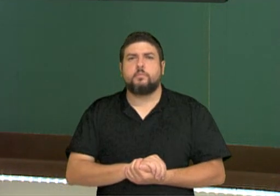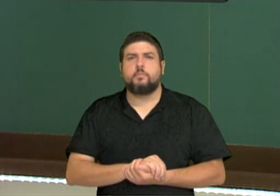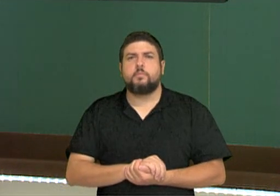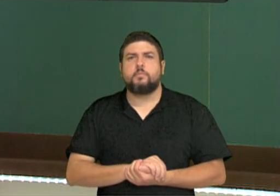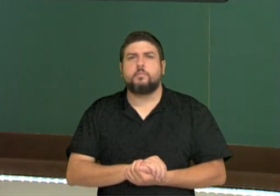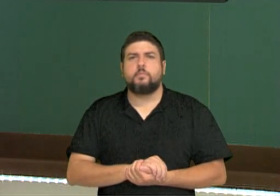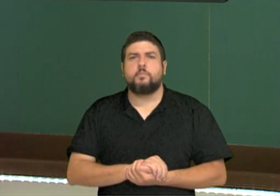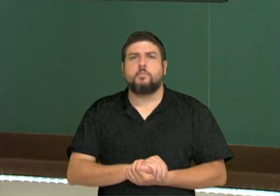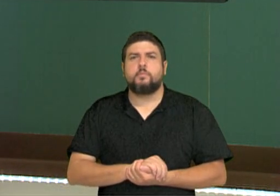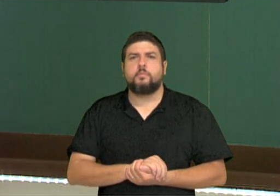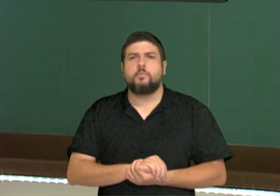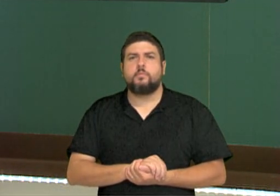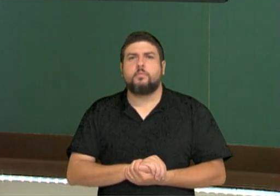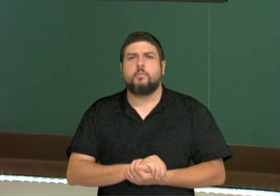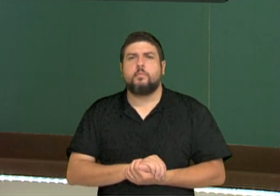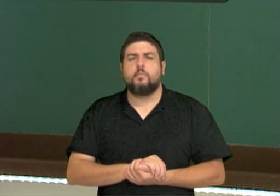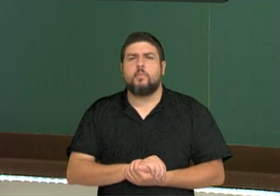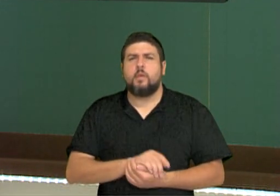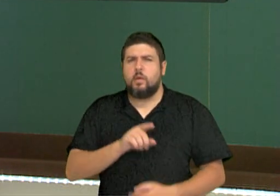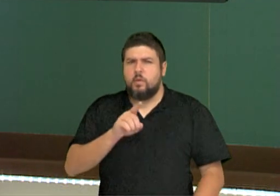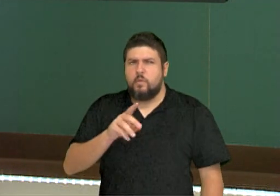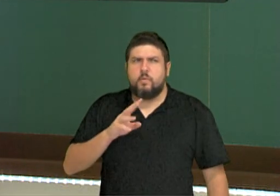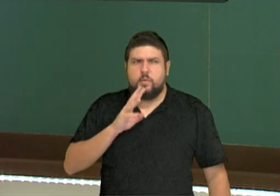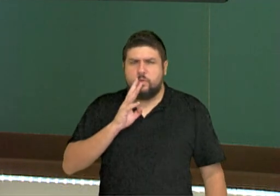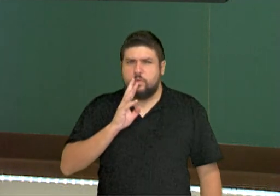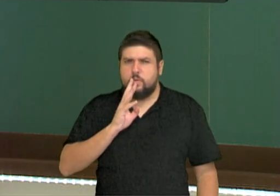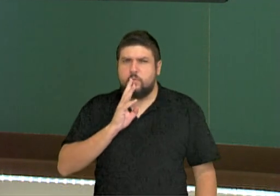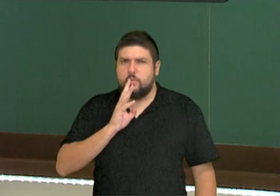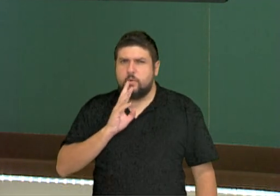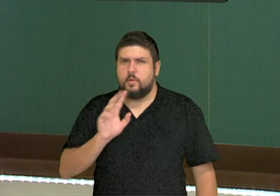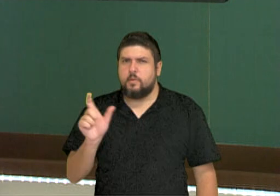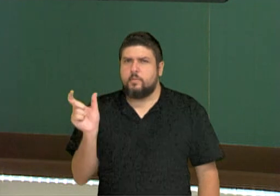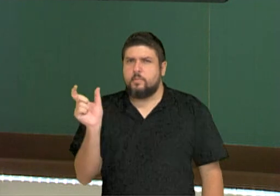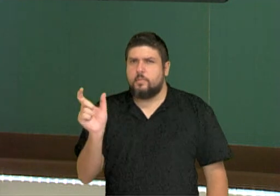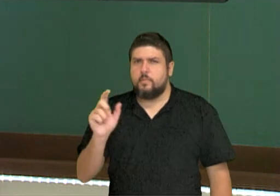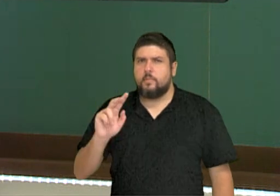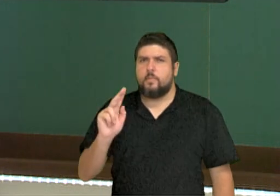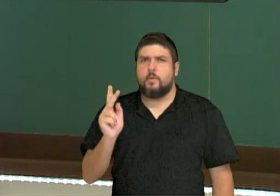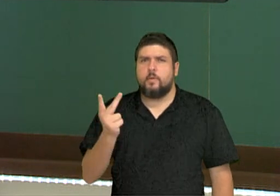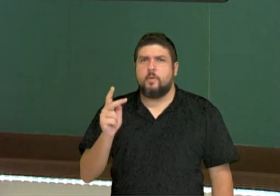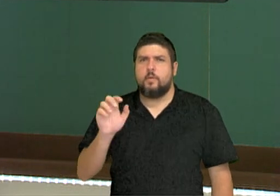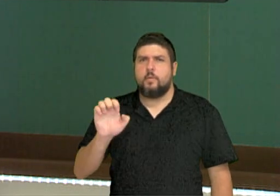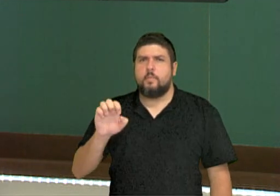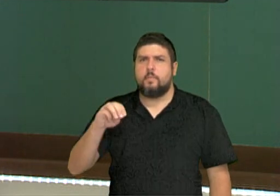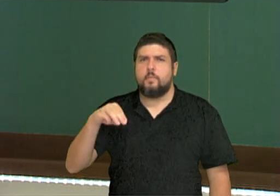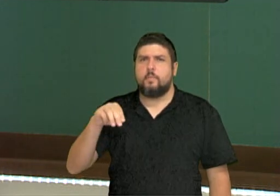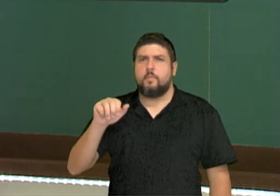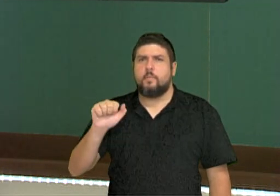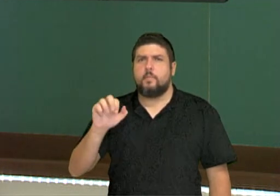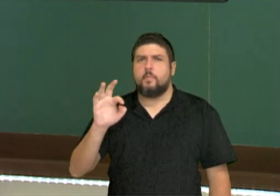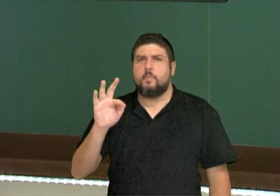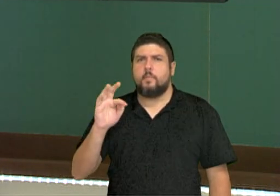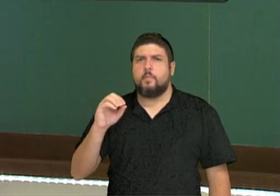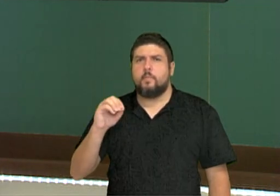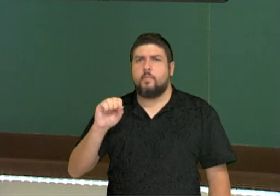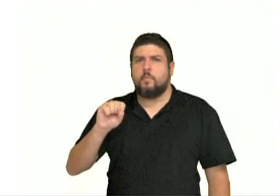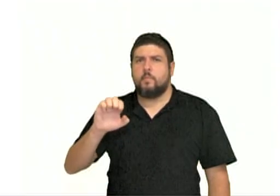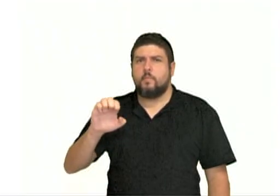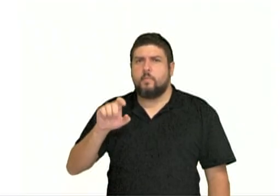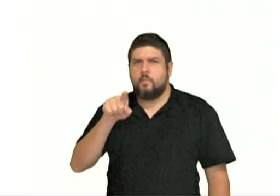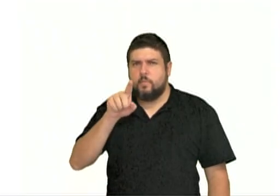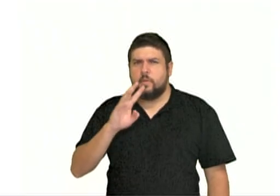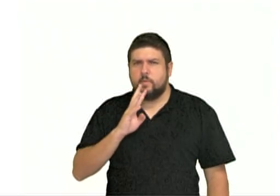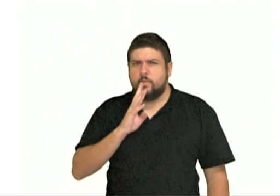O que é hematose? Você já ouviu falar dessa palavra? Então, nós temos aqui mais uma atividade para você